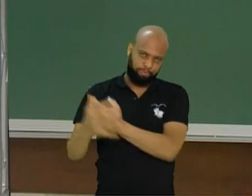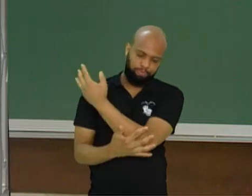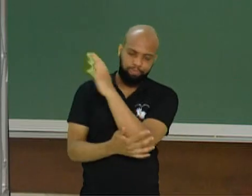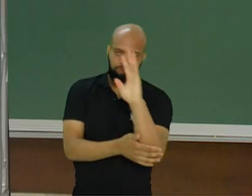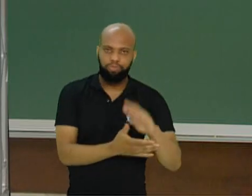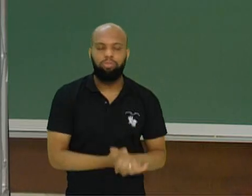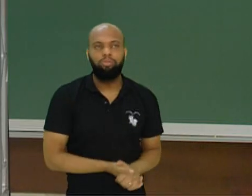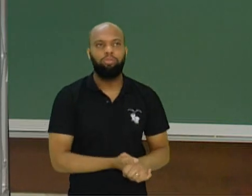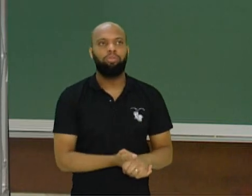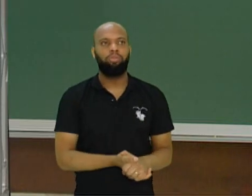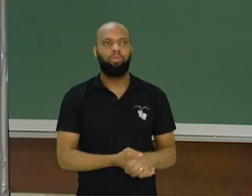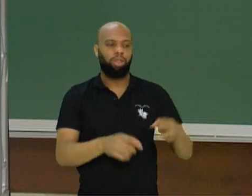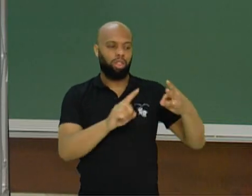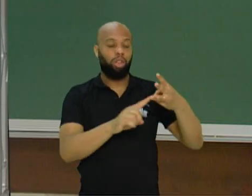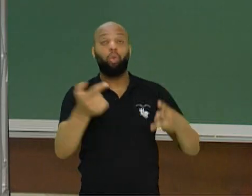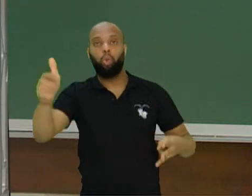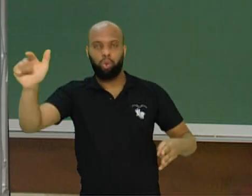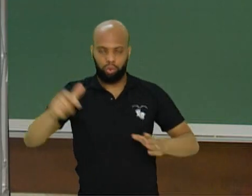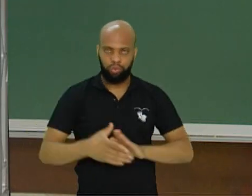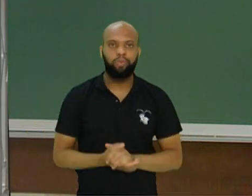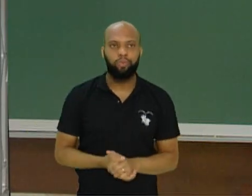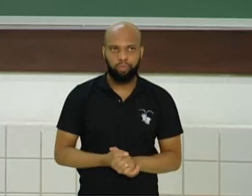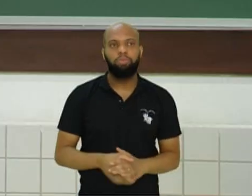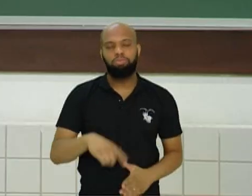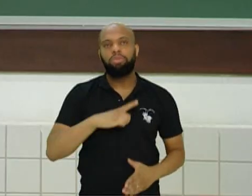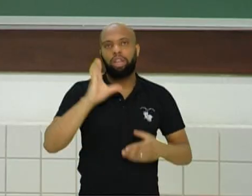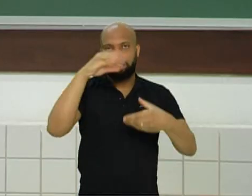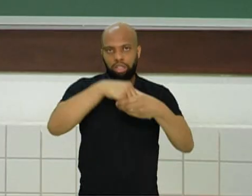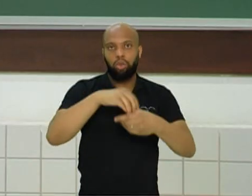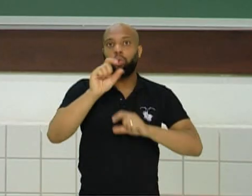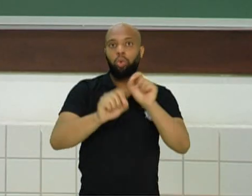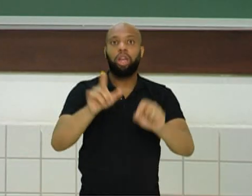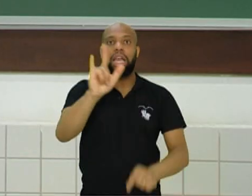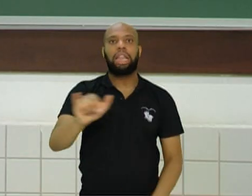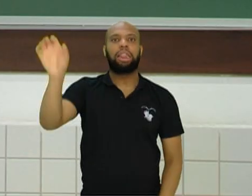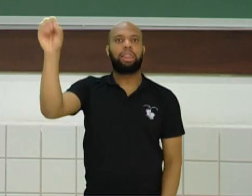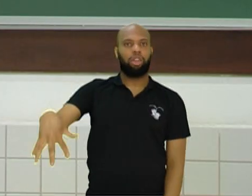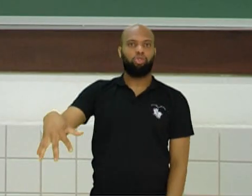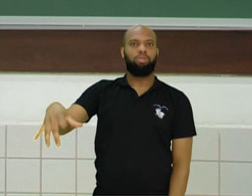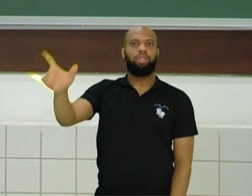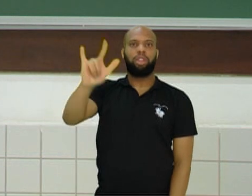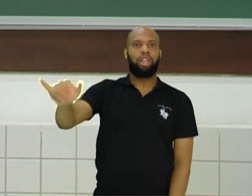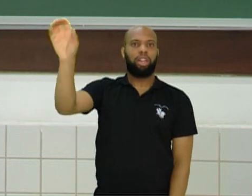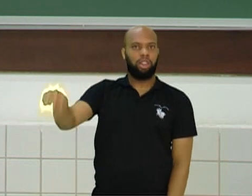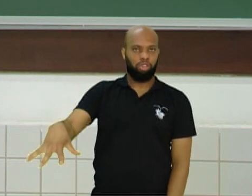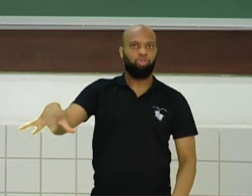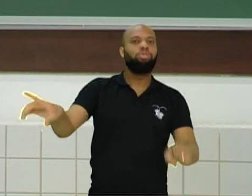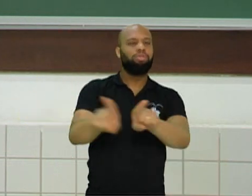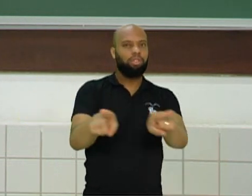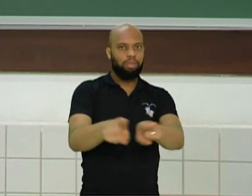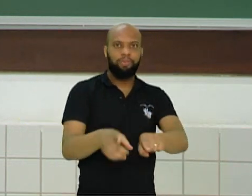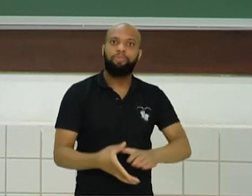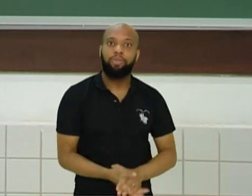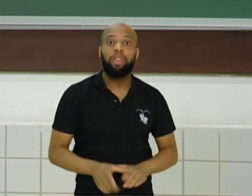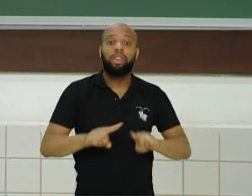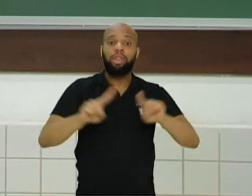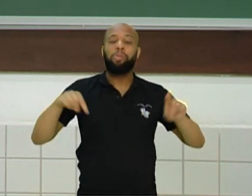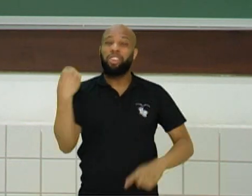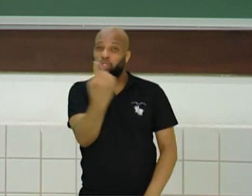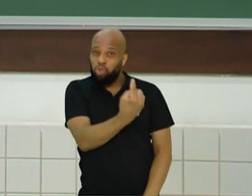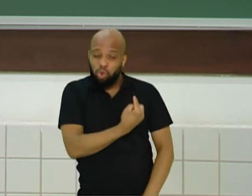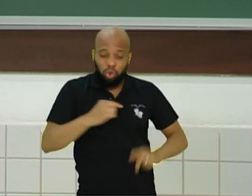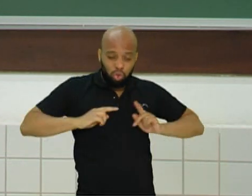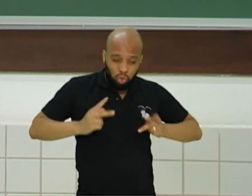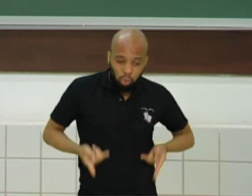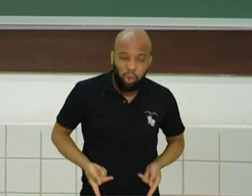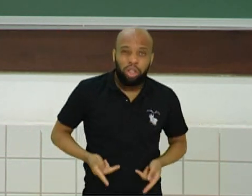Outra questão muito séria nas cidades é a questão do lixo. Mas aí, né, a gente, nós, seres